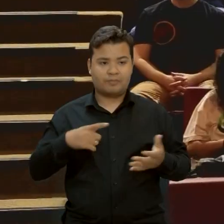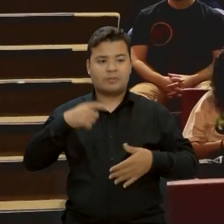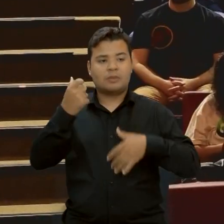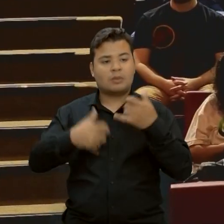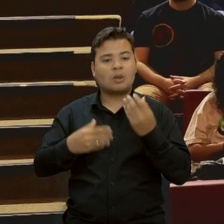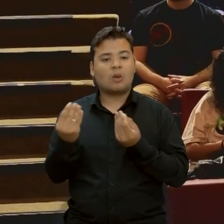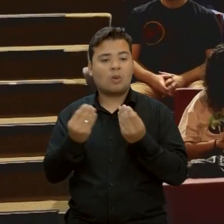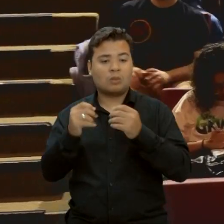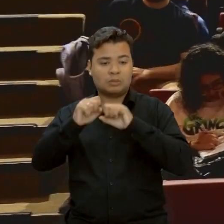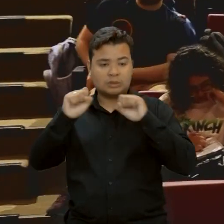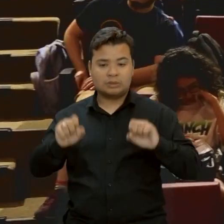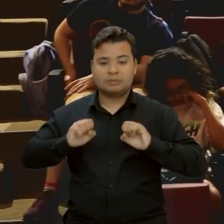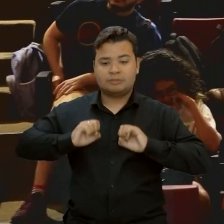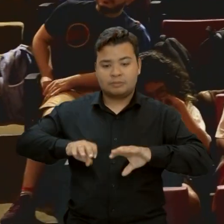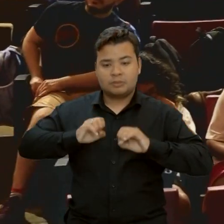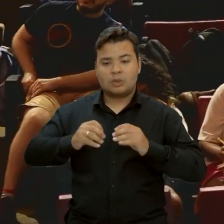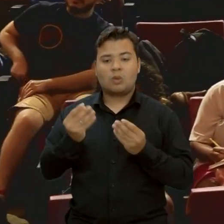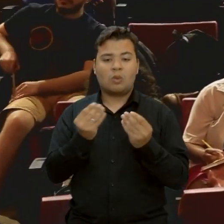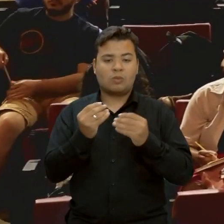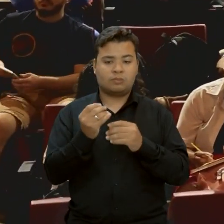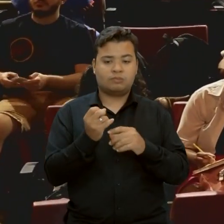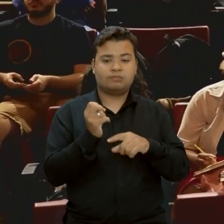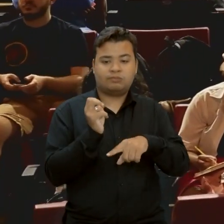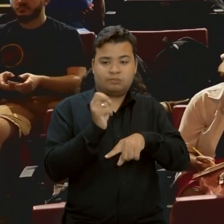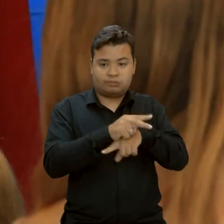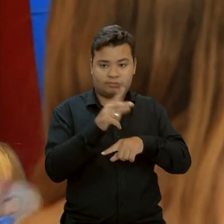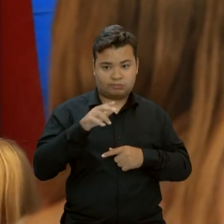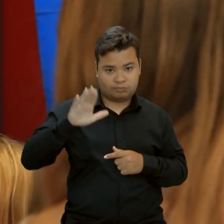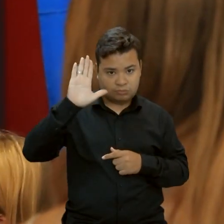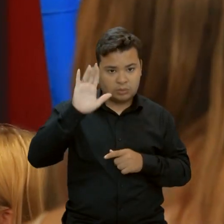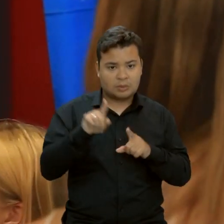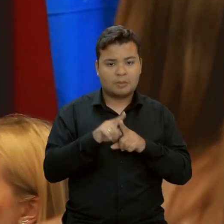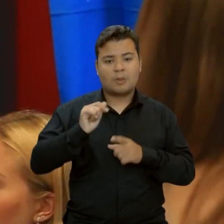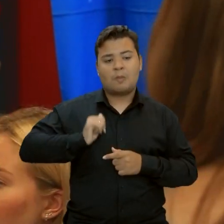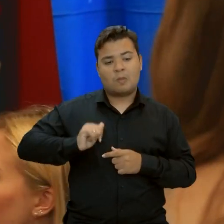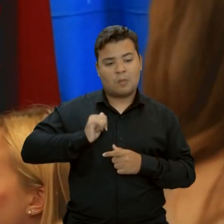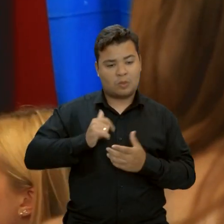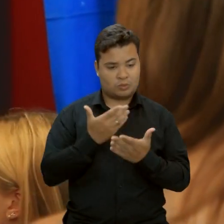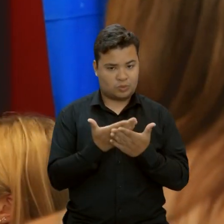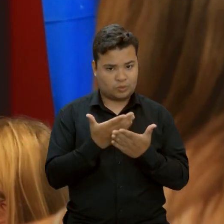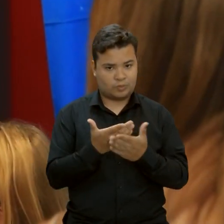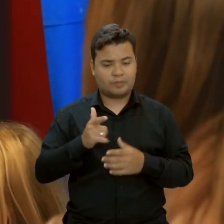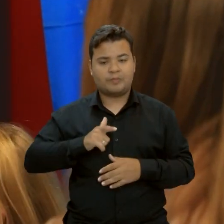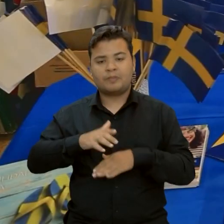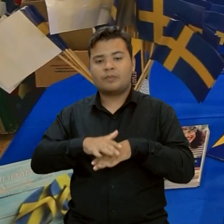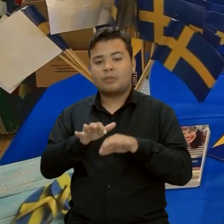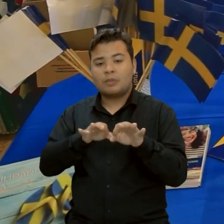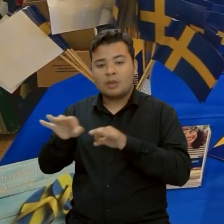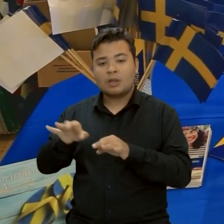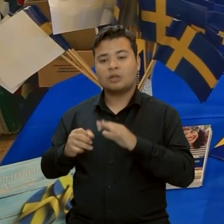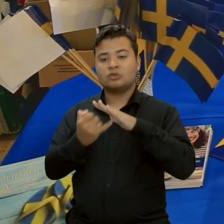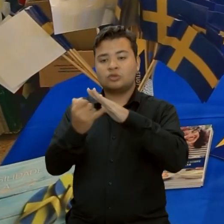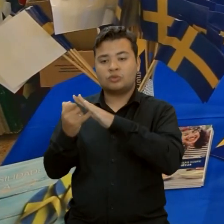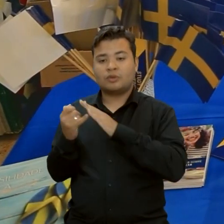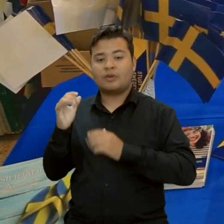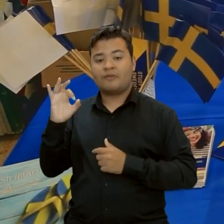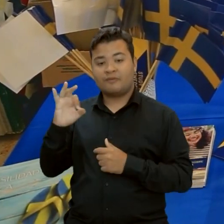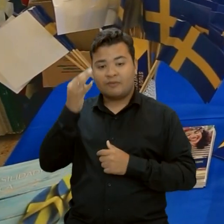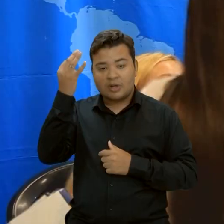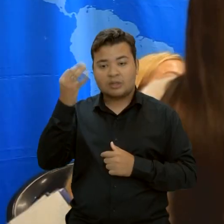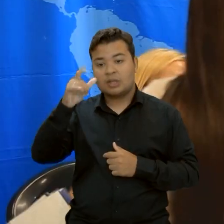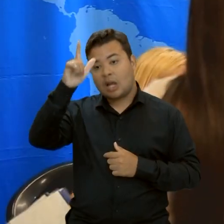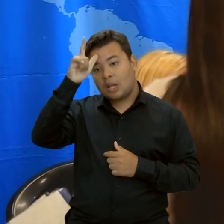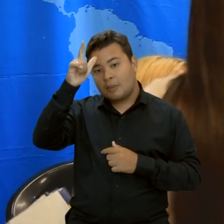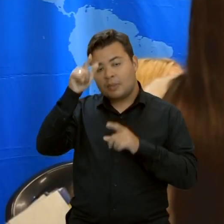ensino, formas de candidatura e bolsas de estudo. Ele é promovido por instituições da França, Alemanha e Suíça